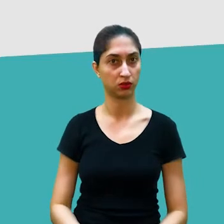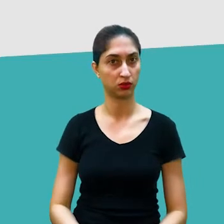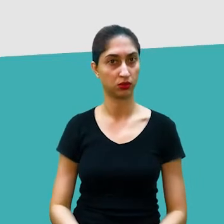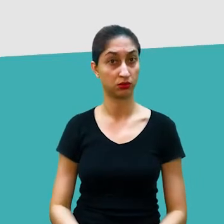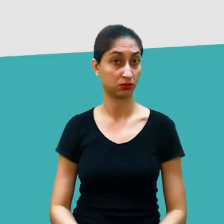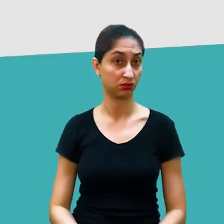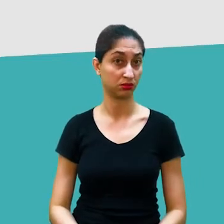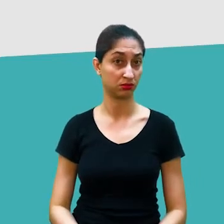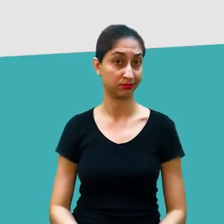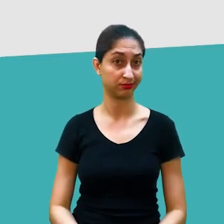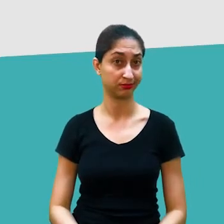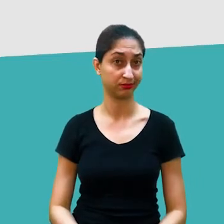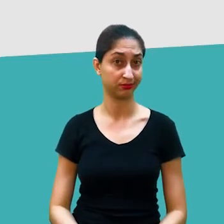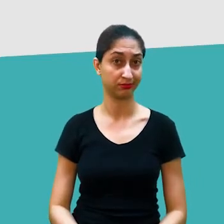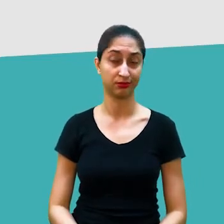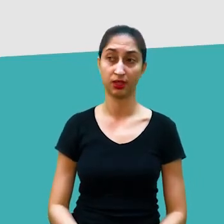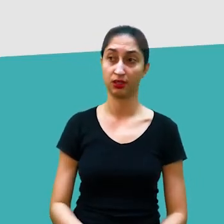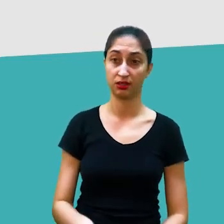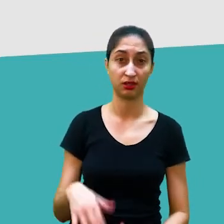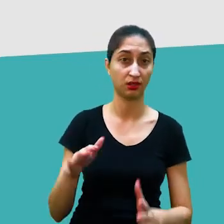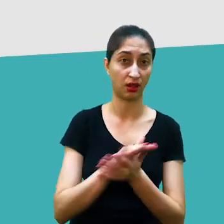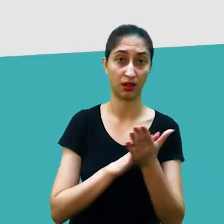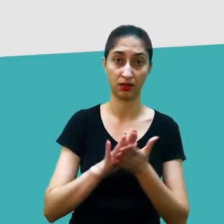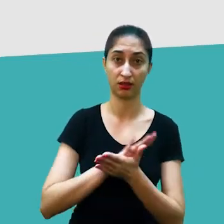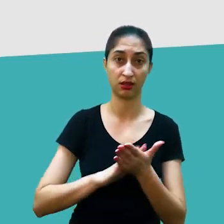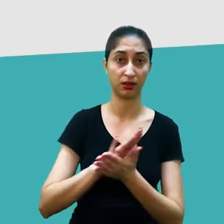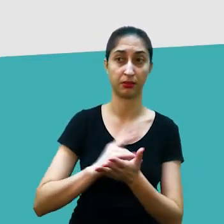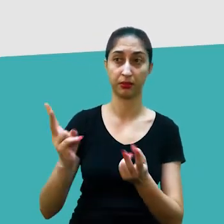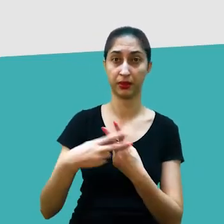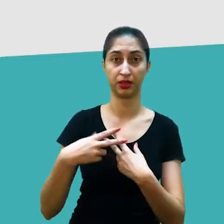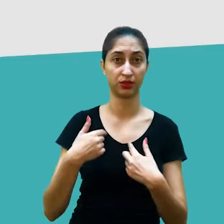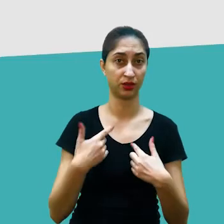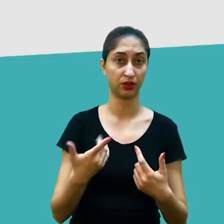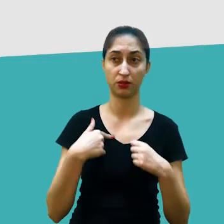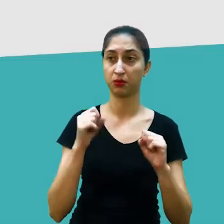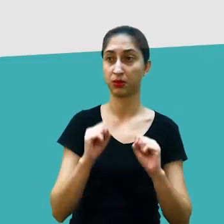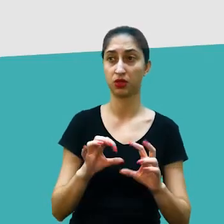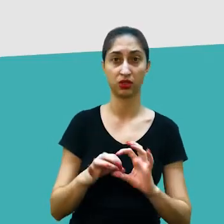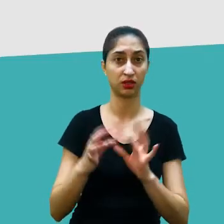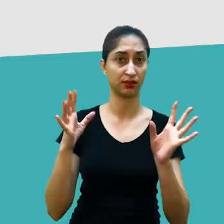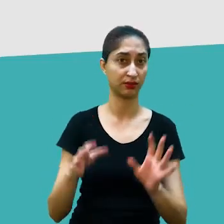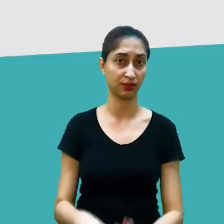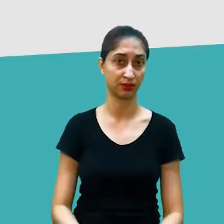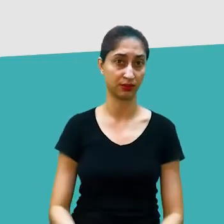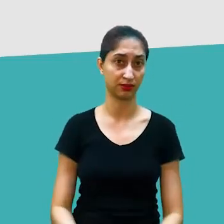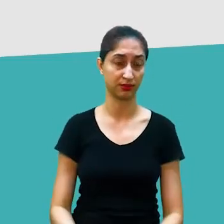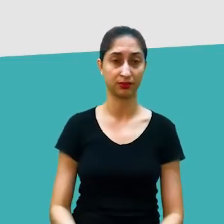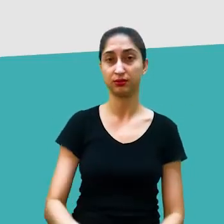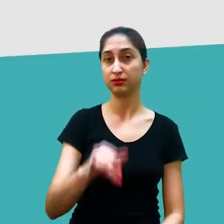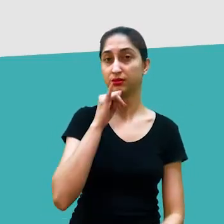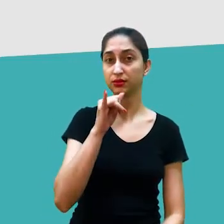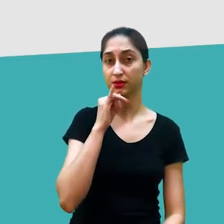que nenhuma barreira me prende. Na realidade, eu posso fazer o que eu quiser, eu posso plantar quantos mil hectares